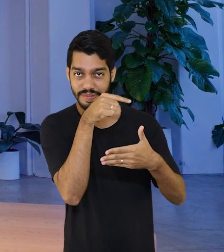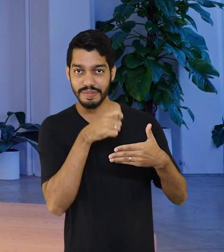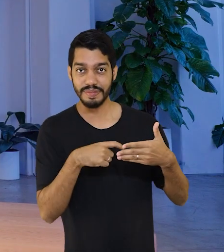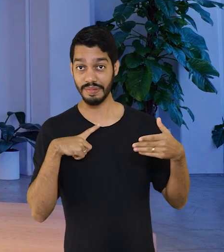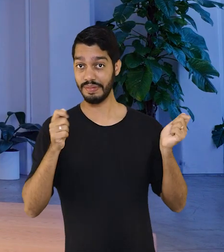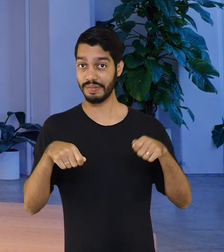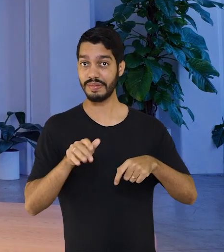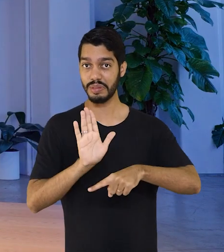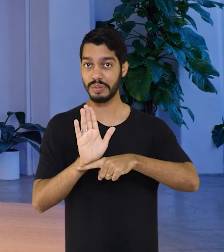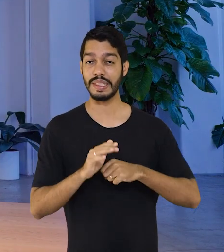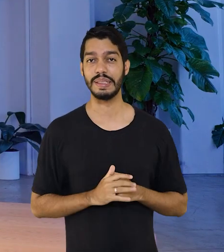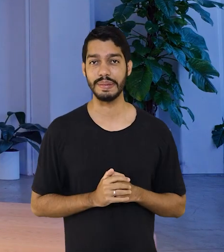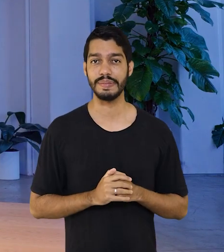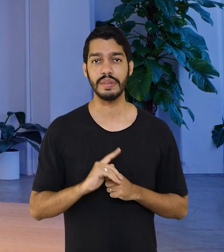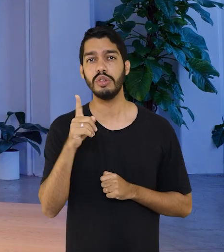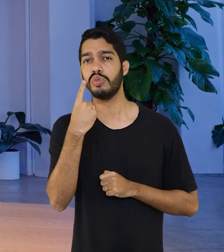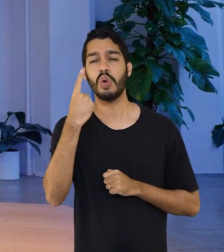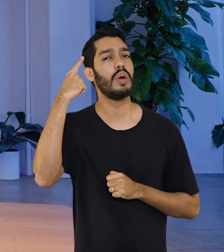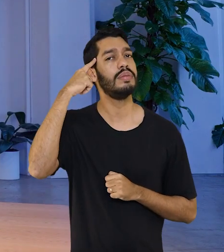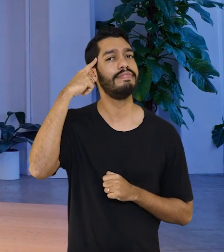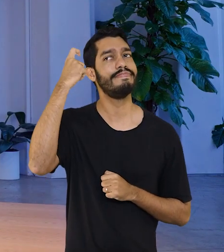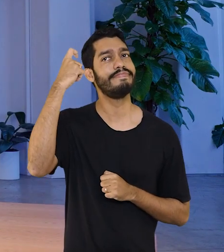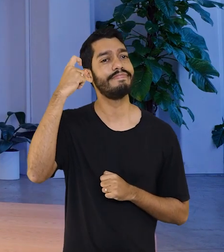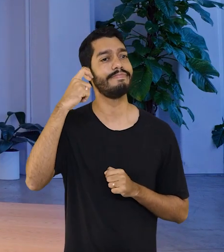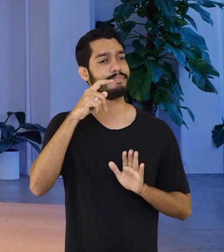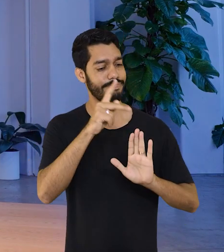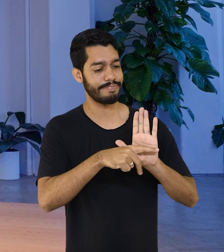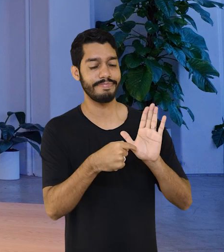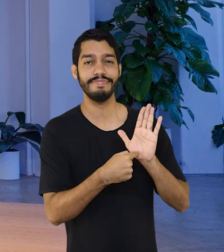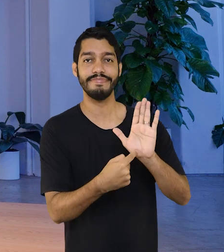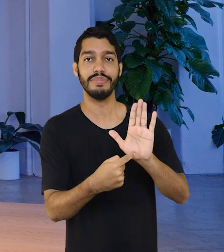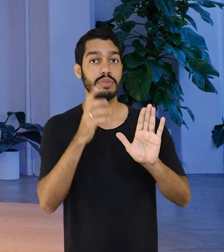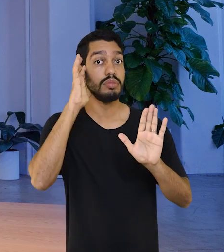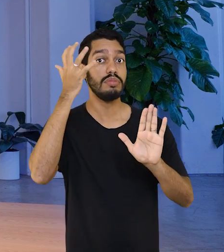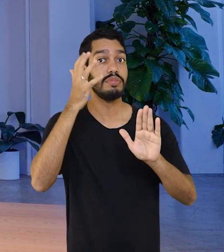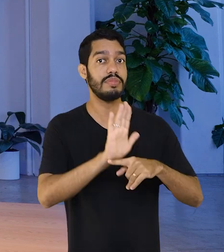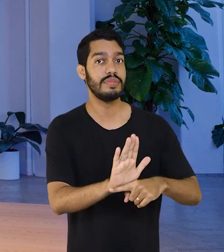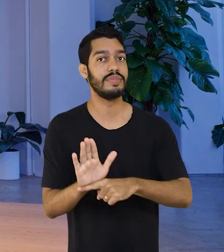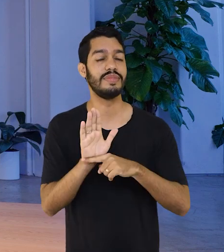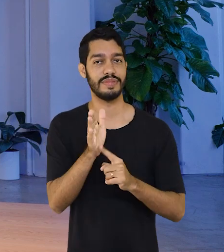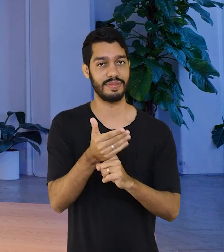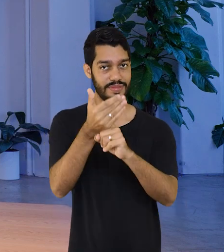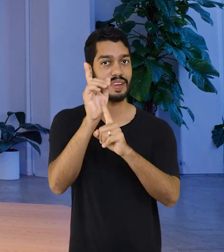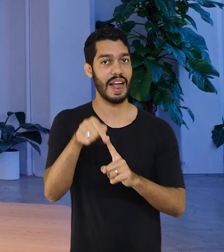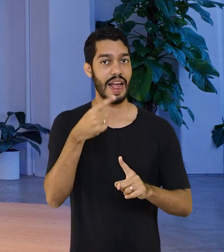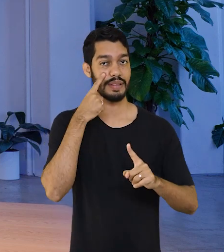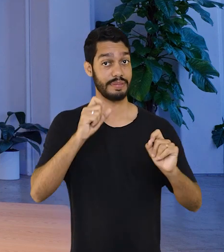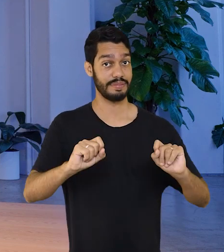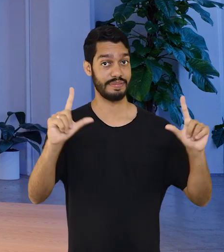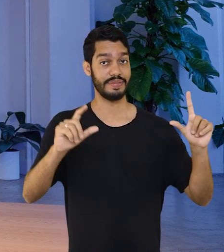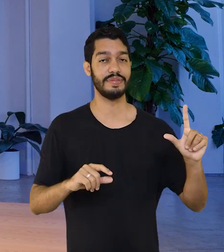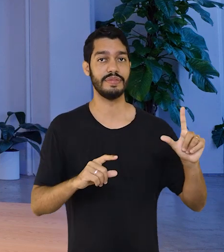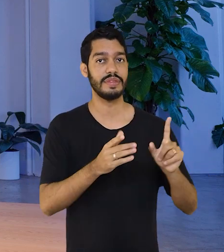ajudar, gente. A nossa promessa como solução tecnológica se resume a isso que vocês estão